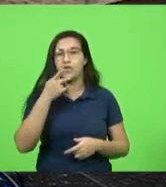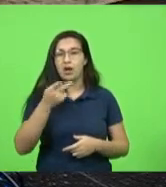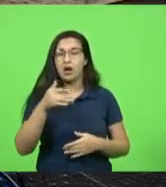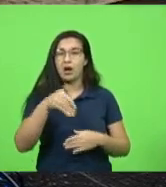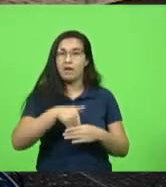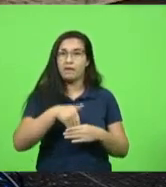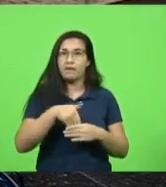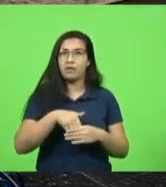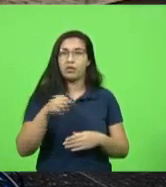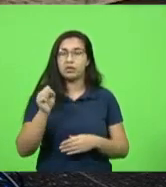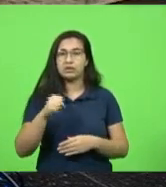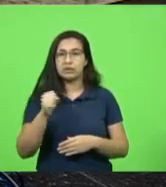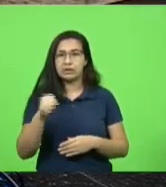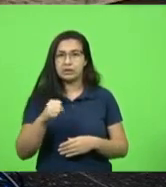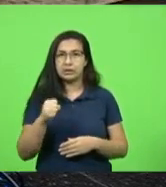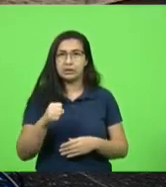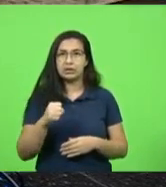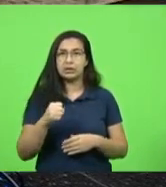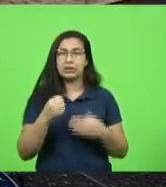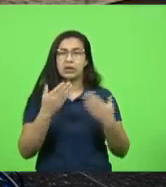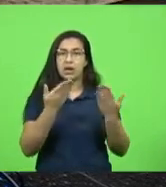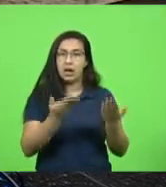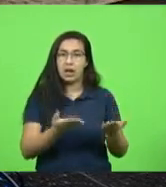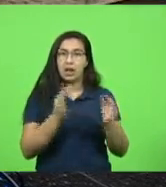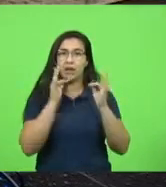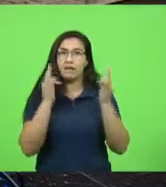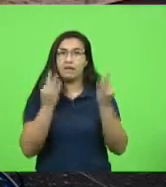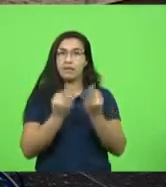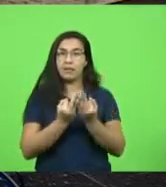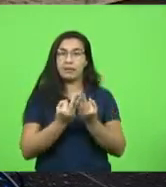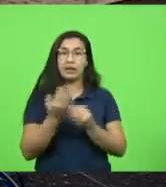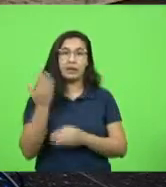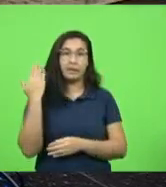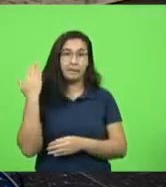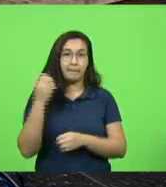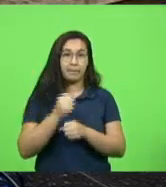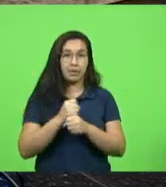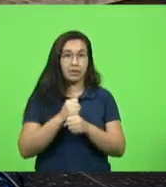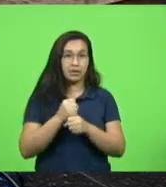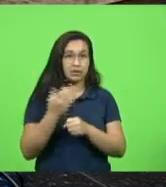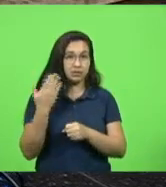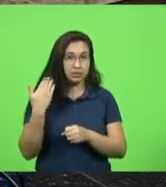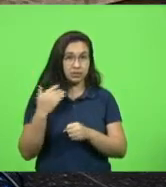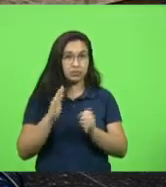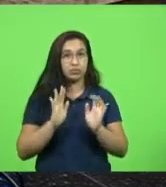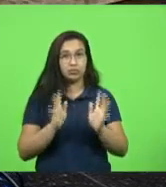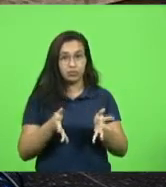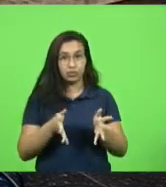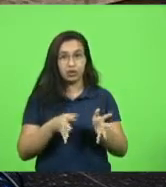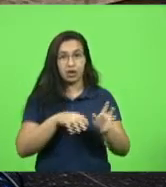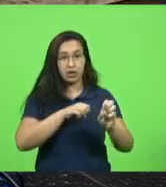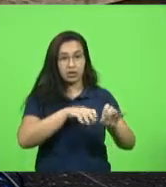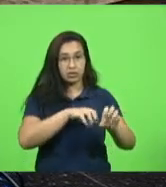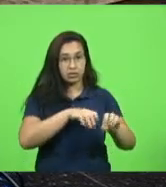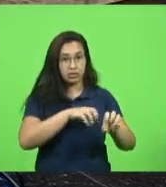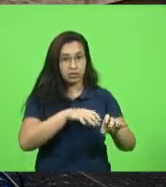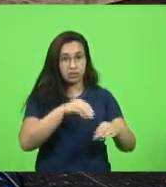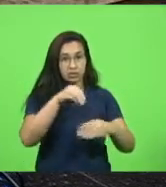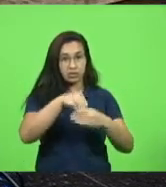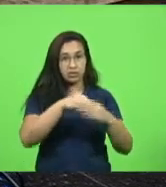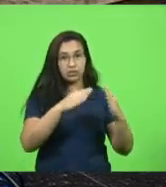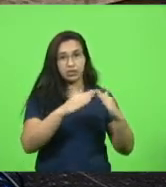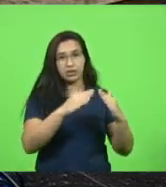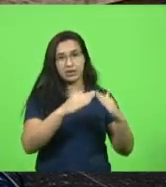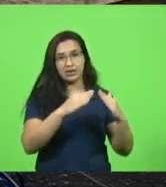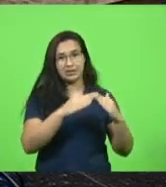aí, dessa chance aí para essas famílias que durante o ano passado inteiro praticaram o homeschooling com eficiência e